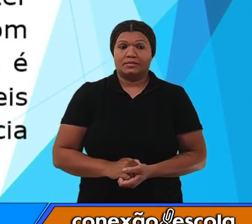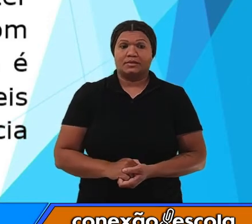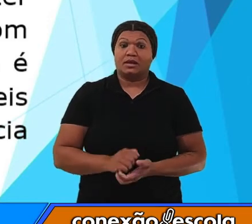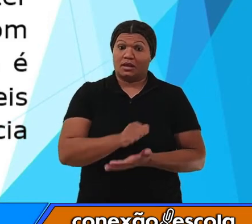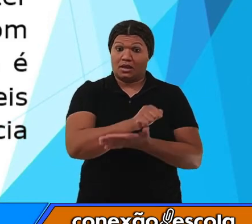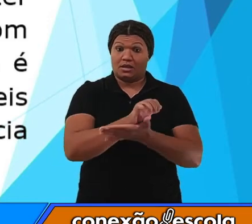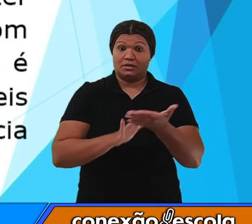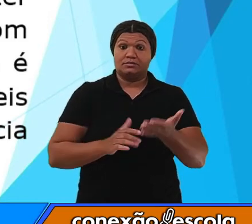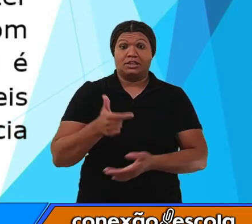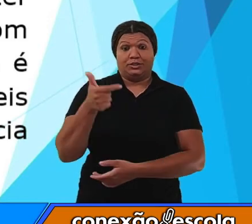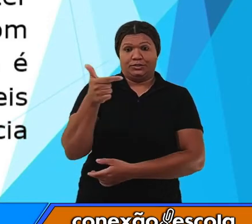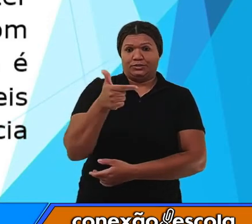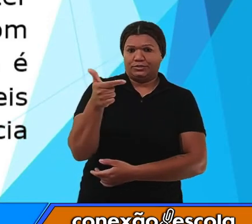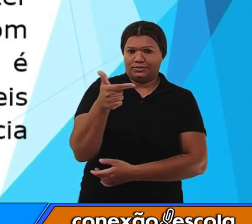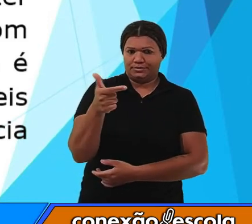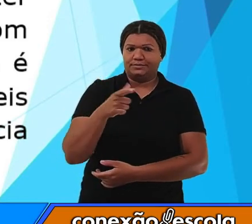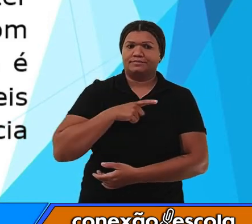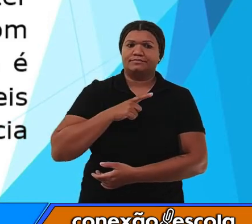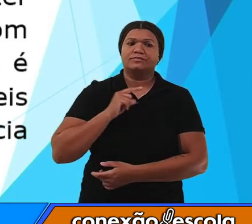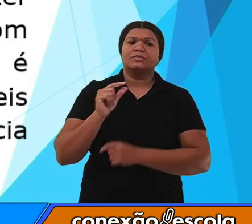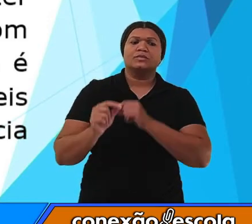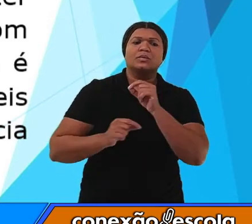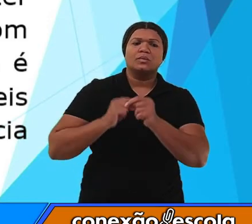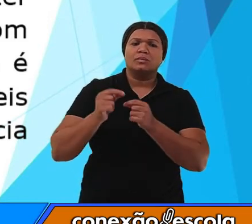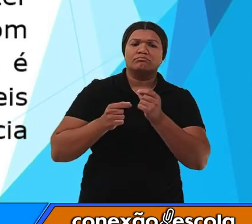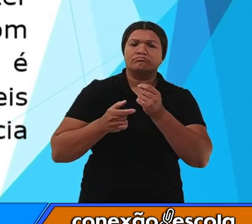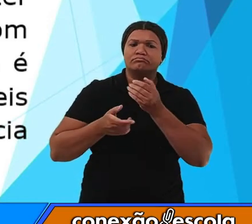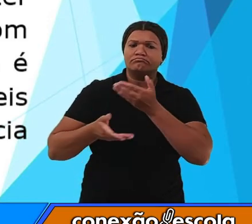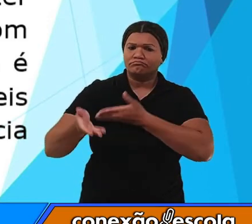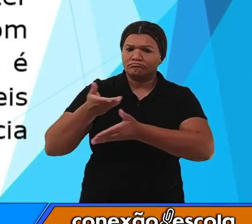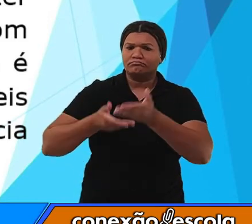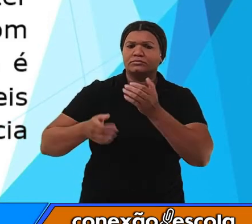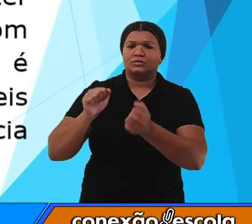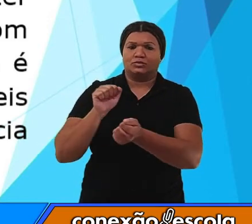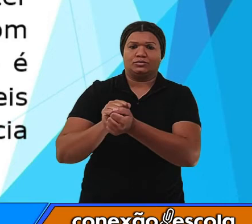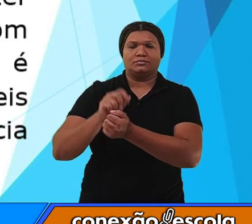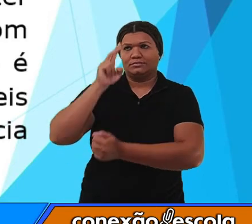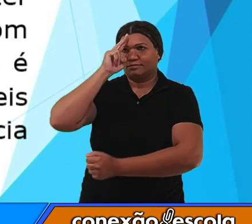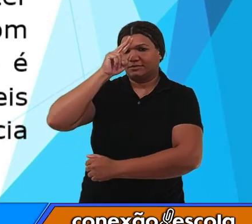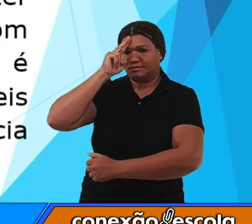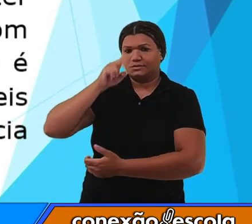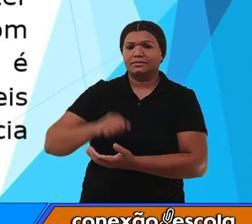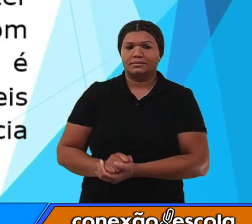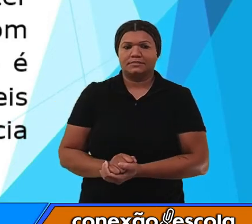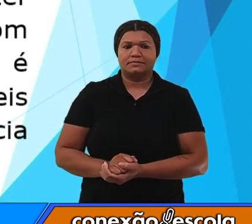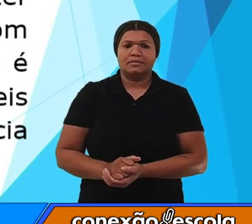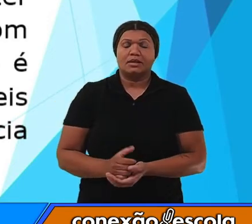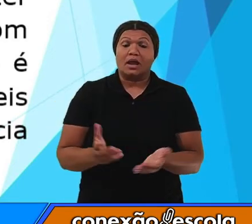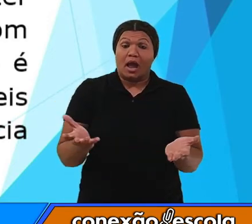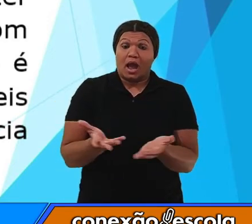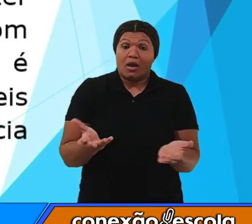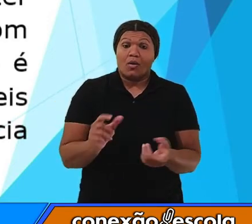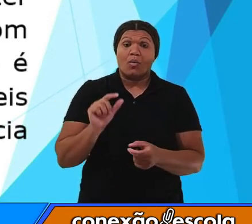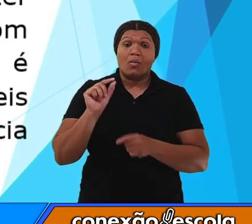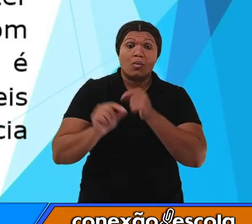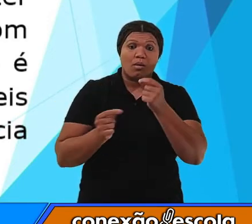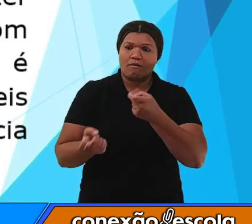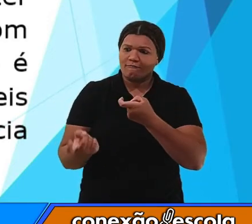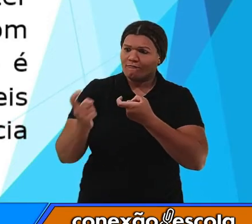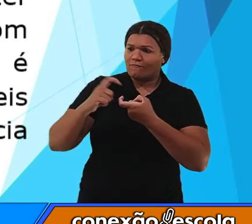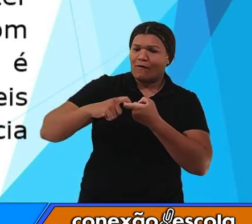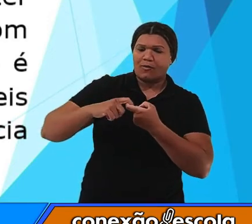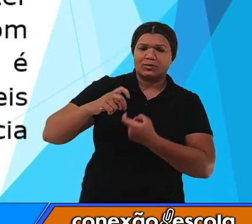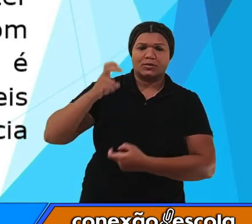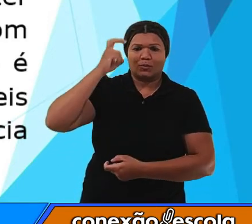Atividade 2. Integração com história. Vamos resgatar a cultura goiana.